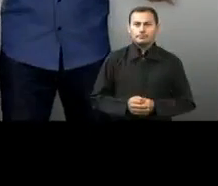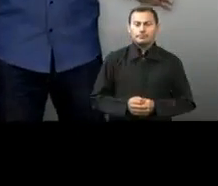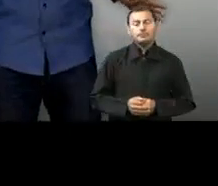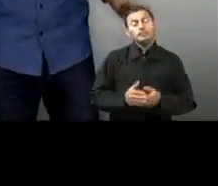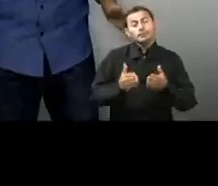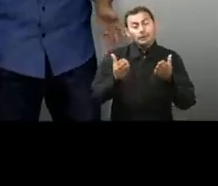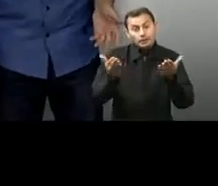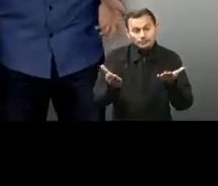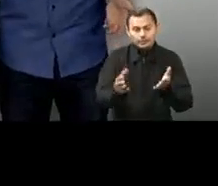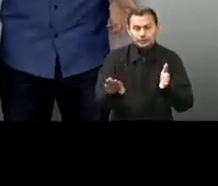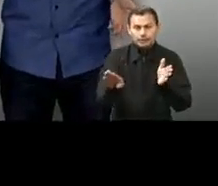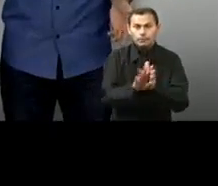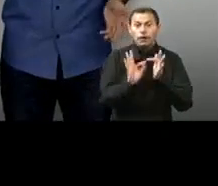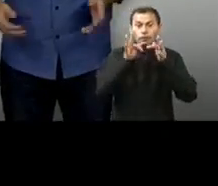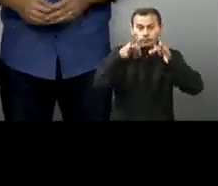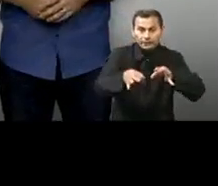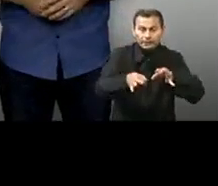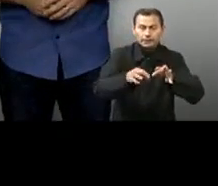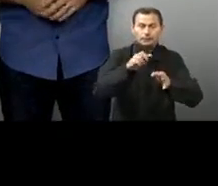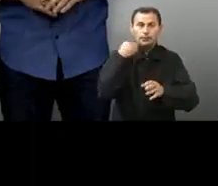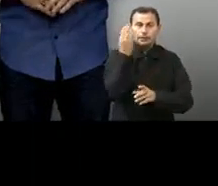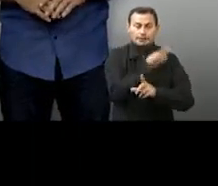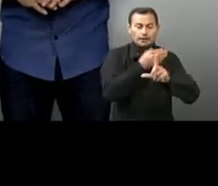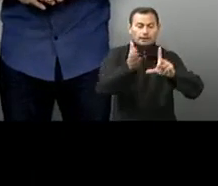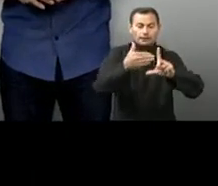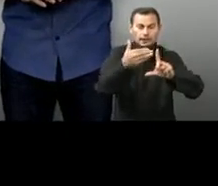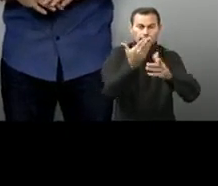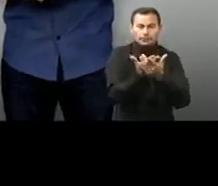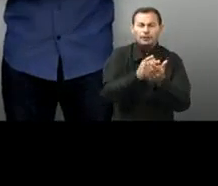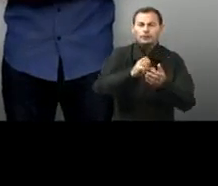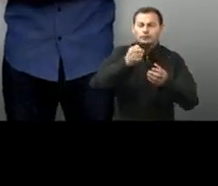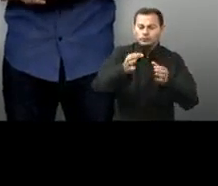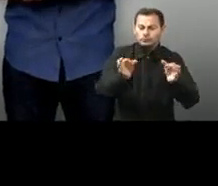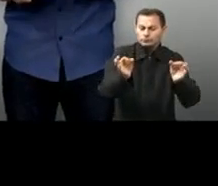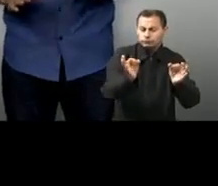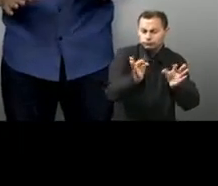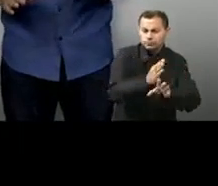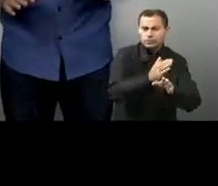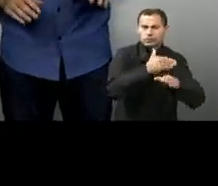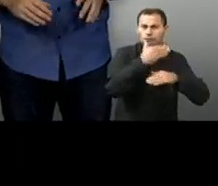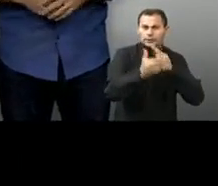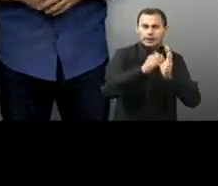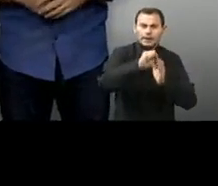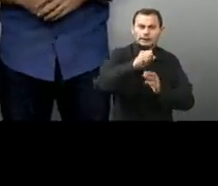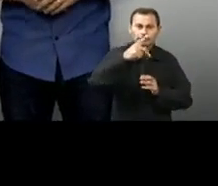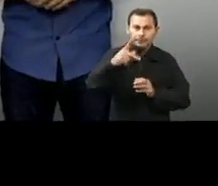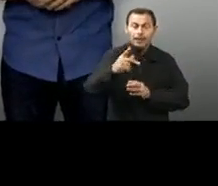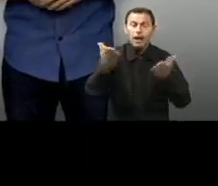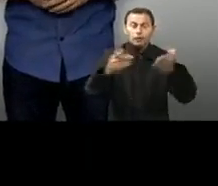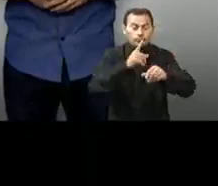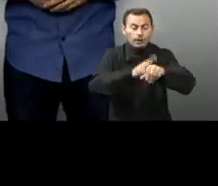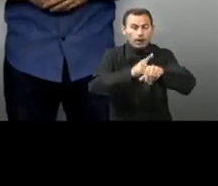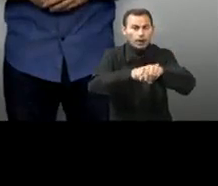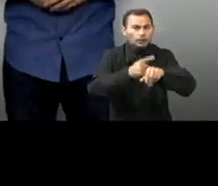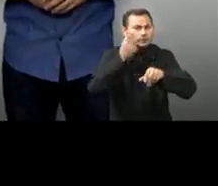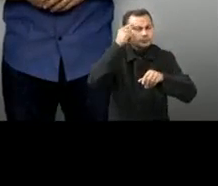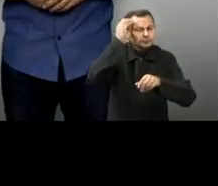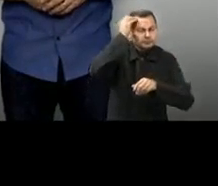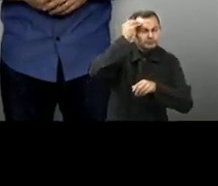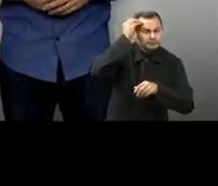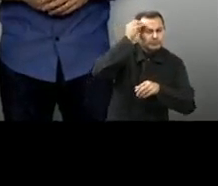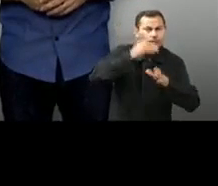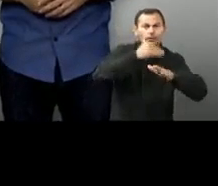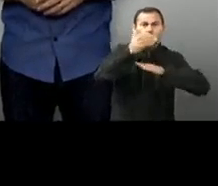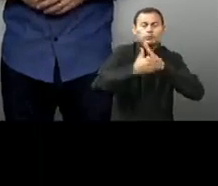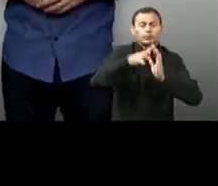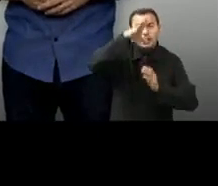Bom, chegamos ao final da nossa aula. E depois de concluir todas as SPs, é hora de você refletir sobre tudo